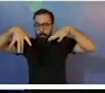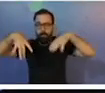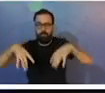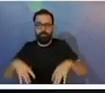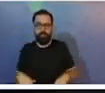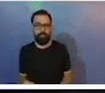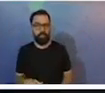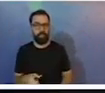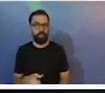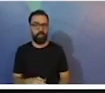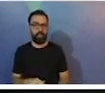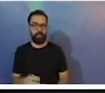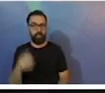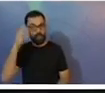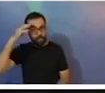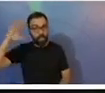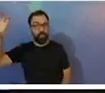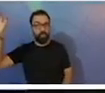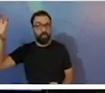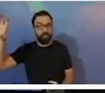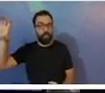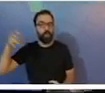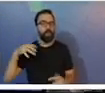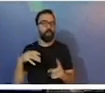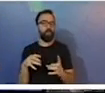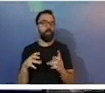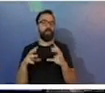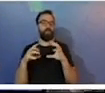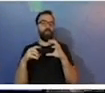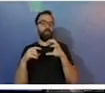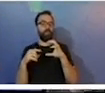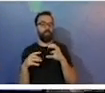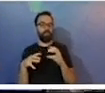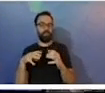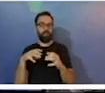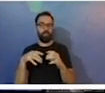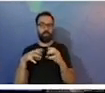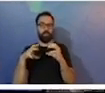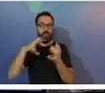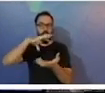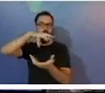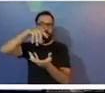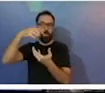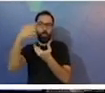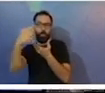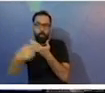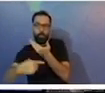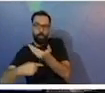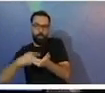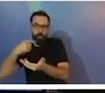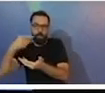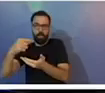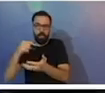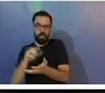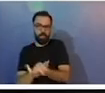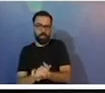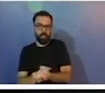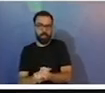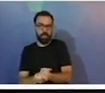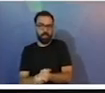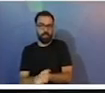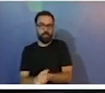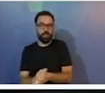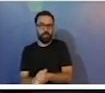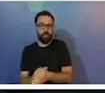que o meridiano principal, que passaria a ser usado como referência por todos os países e